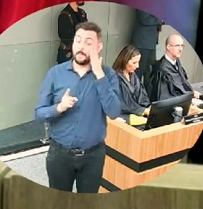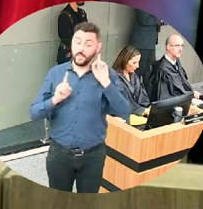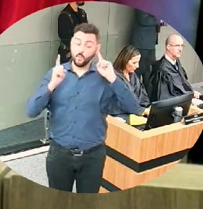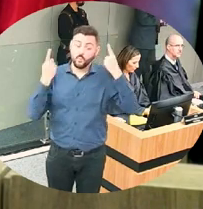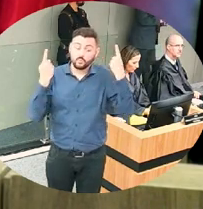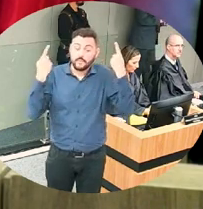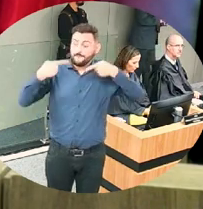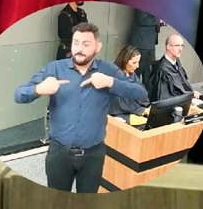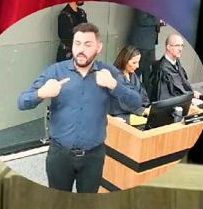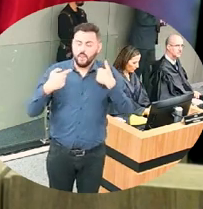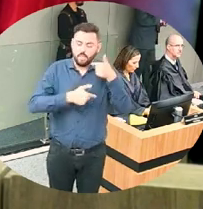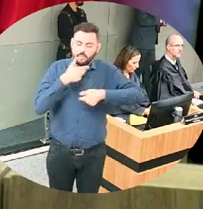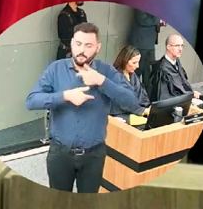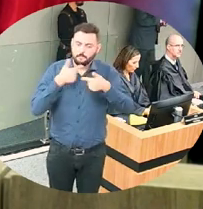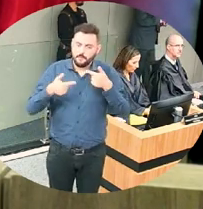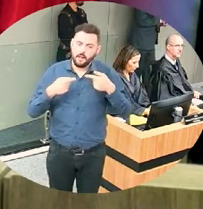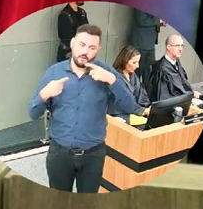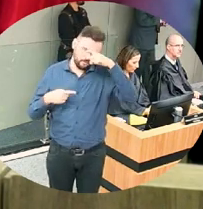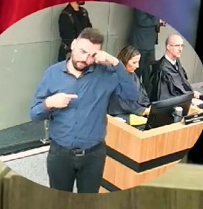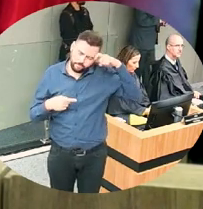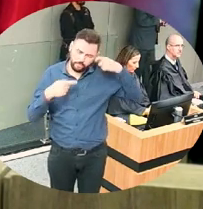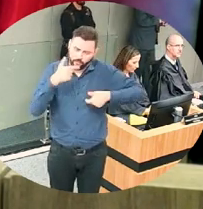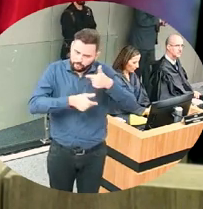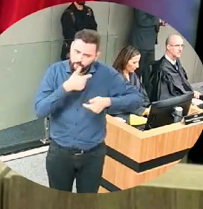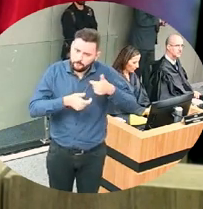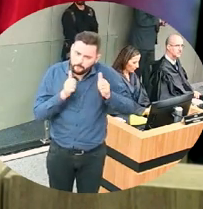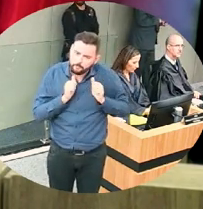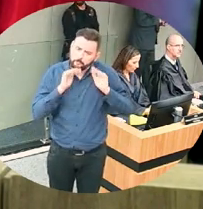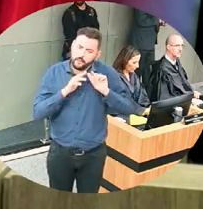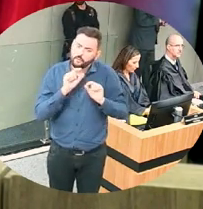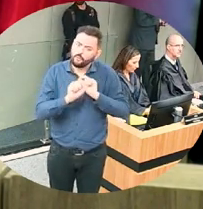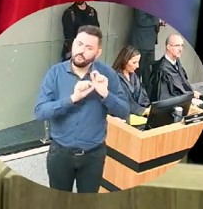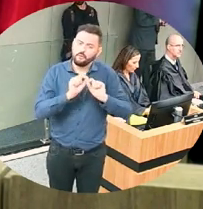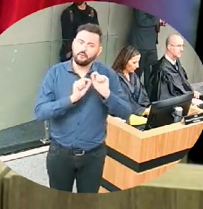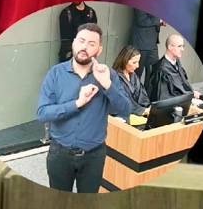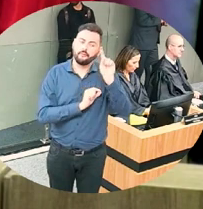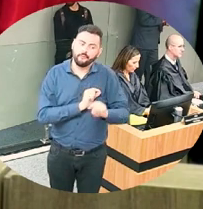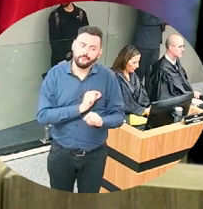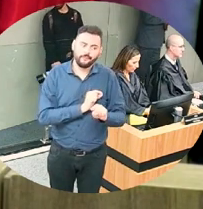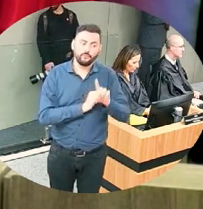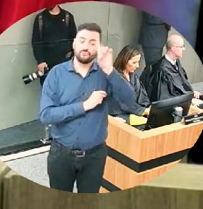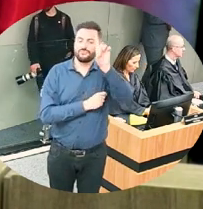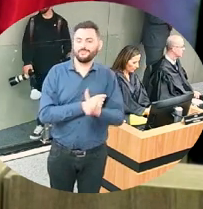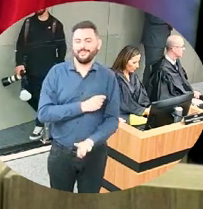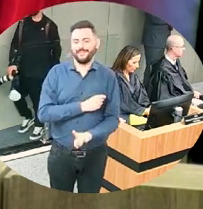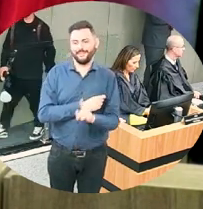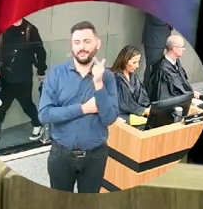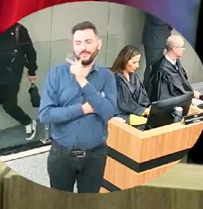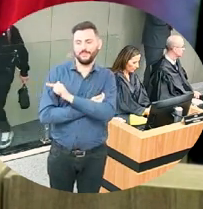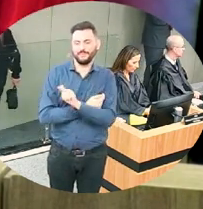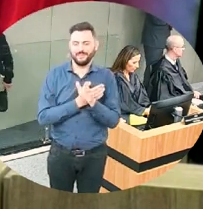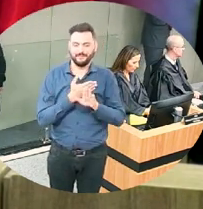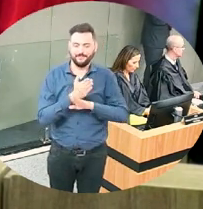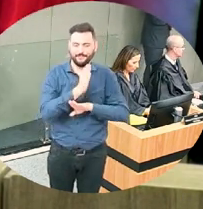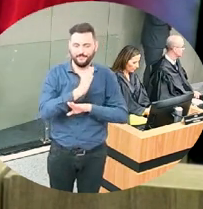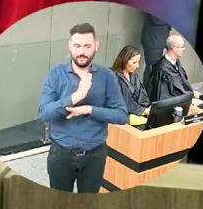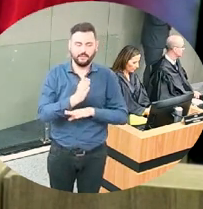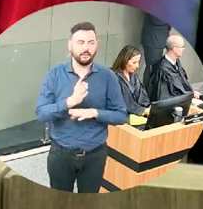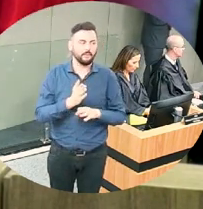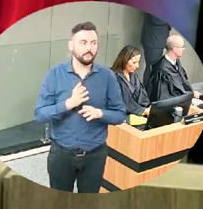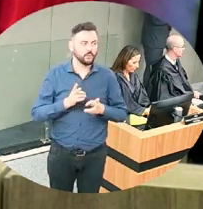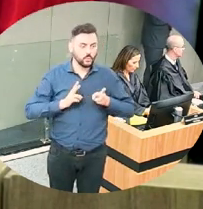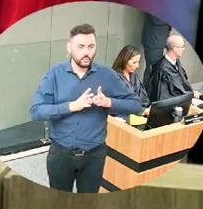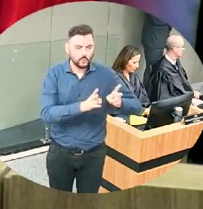nosso tempo uma grande tarefa premente e interminável é a busca pela efetivação do direito que vai além como nós sabemos da